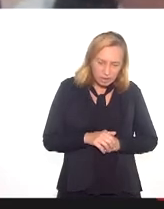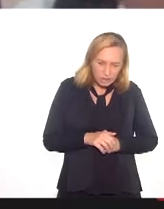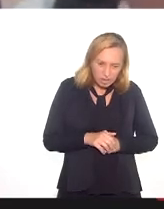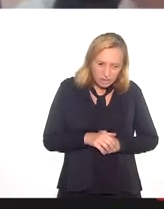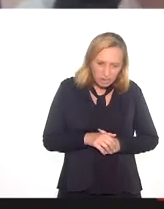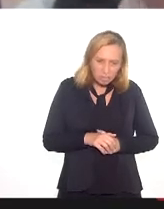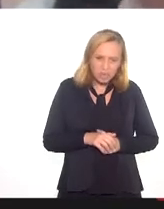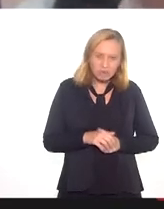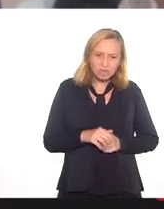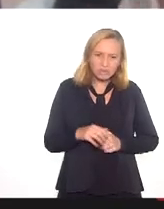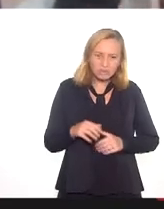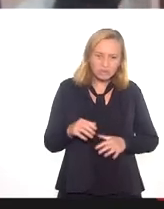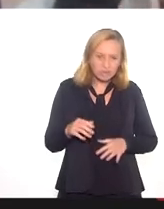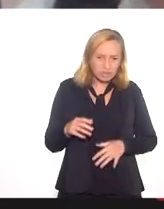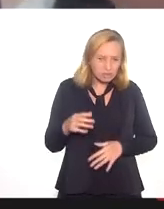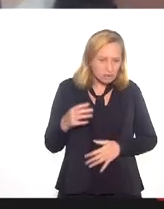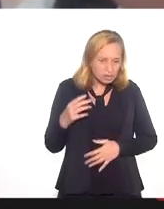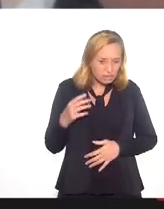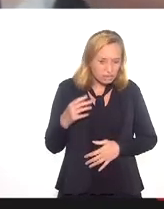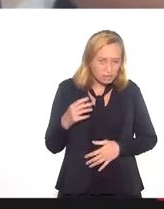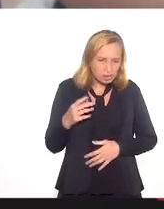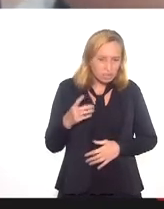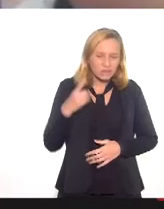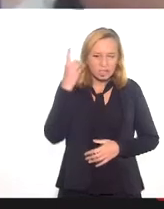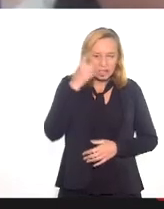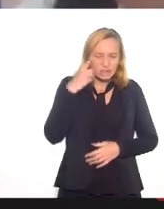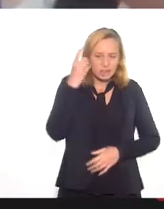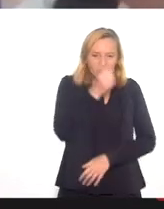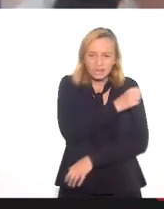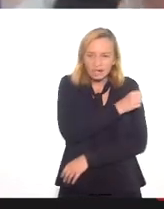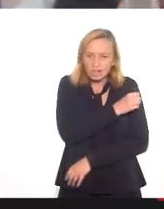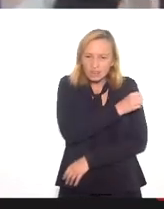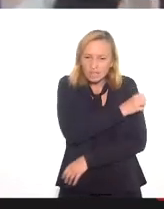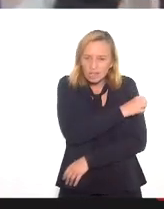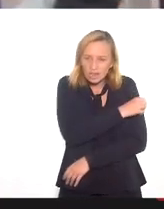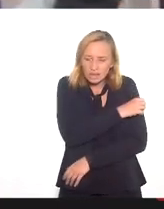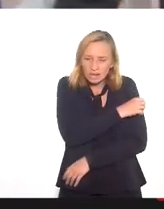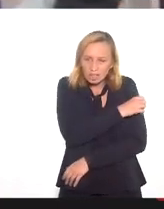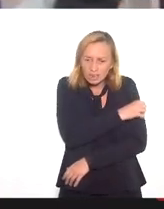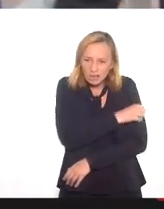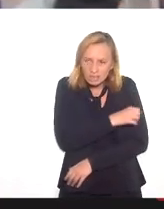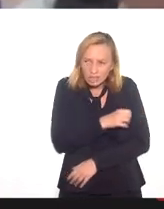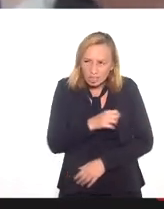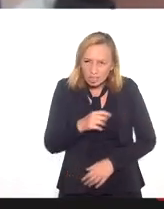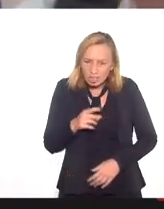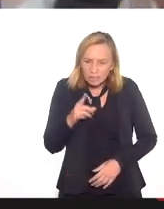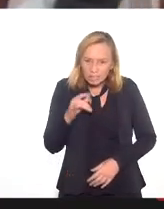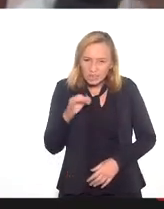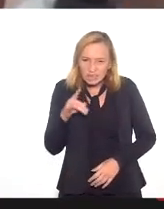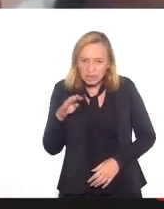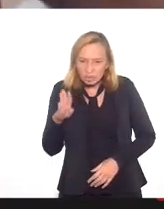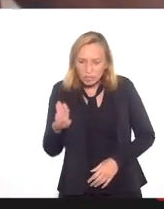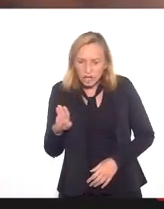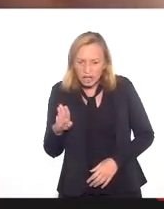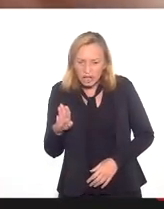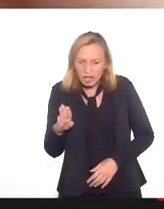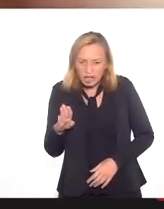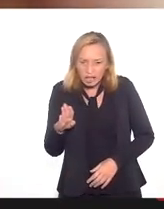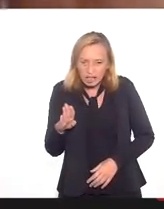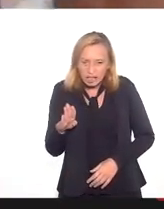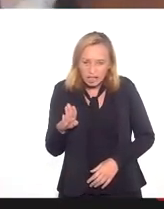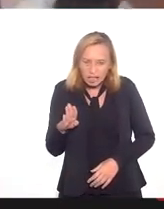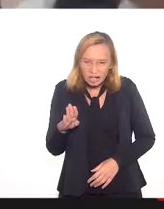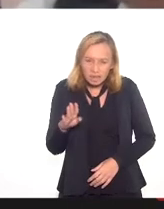a deputada a deputada que é meia do PC do meio, Flávia Serrati, do